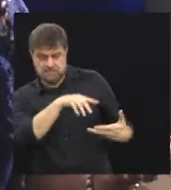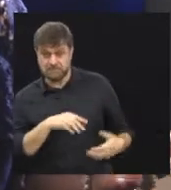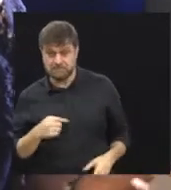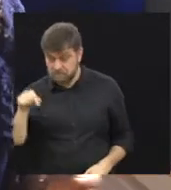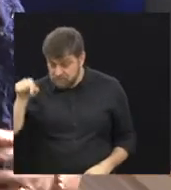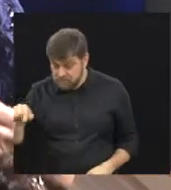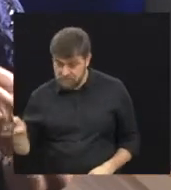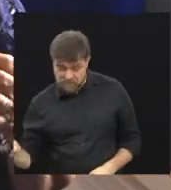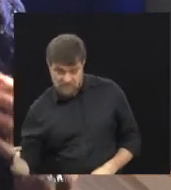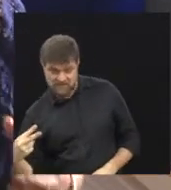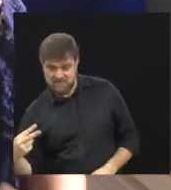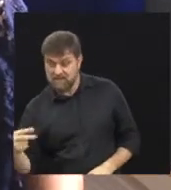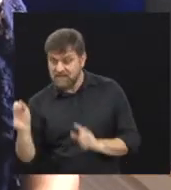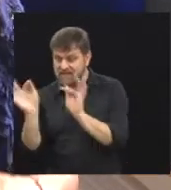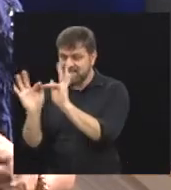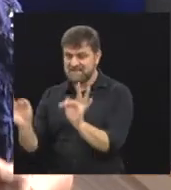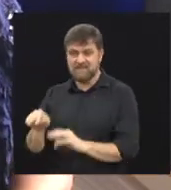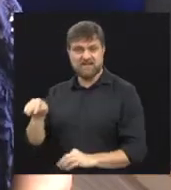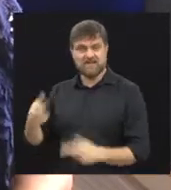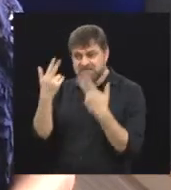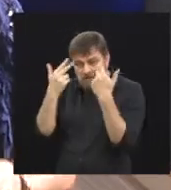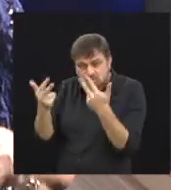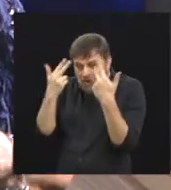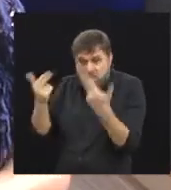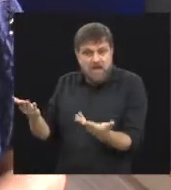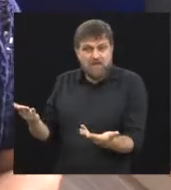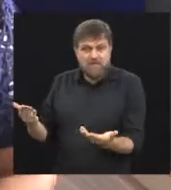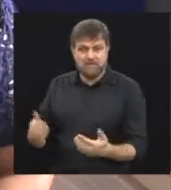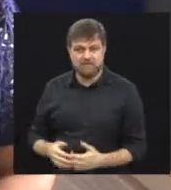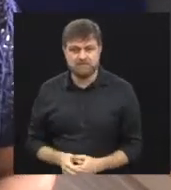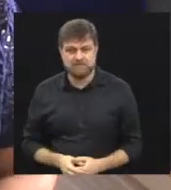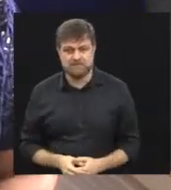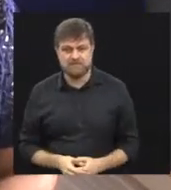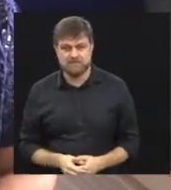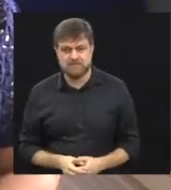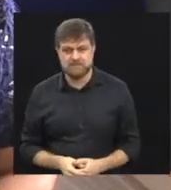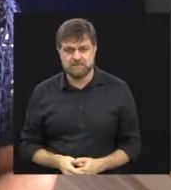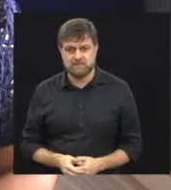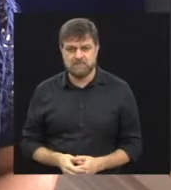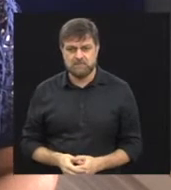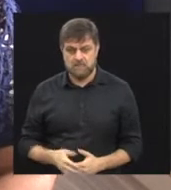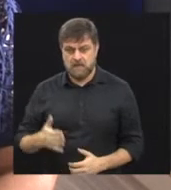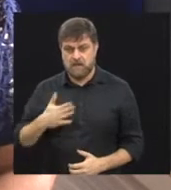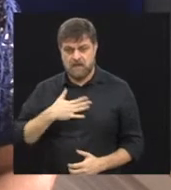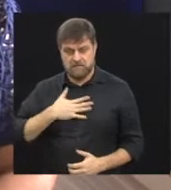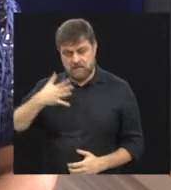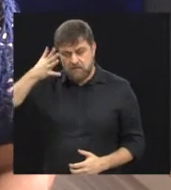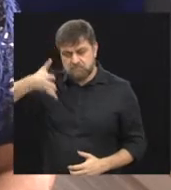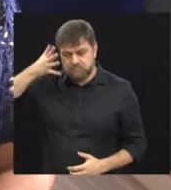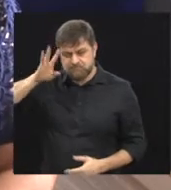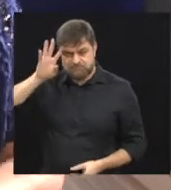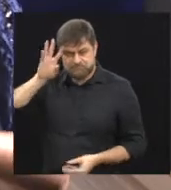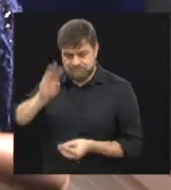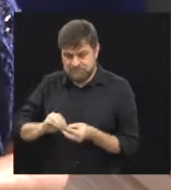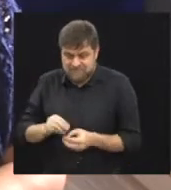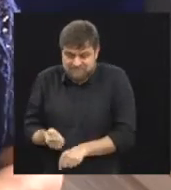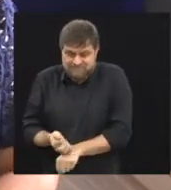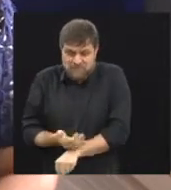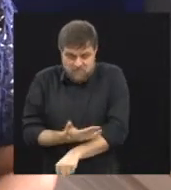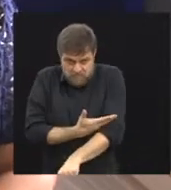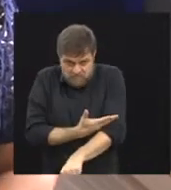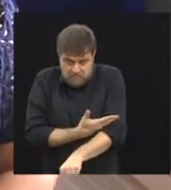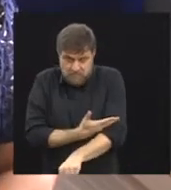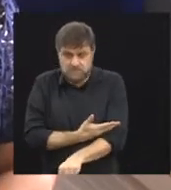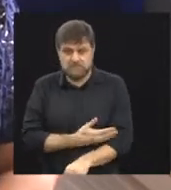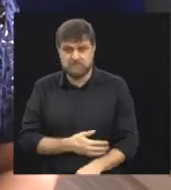dos outros. Eles são pessoas felizes e normais. E a minha fala final, até me